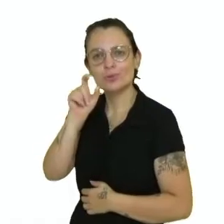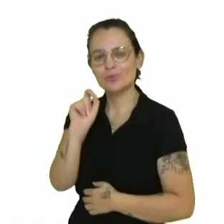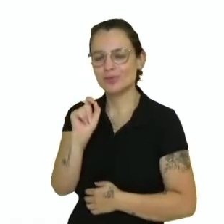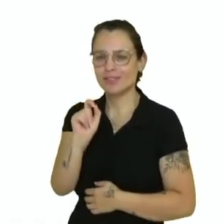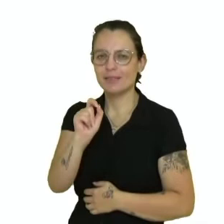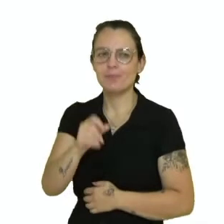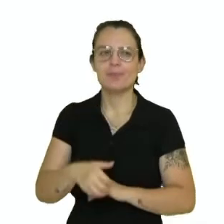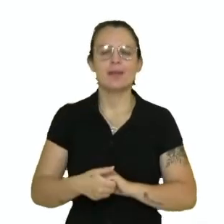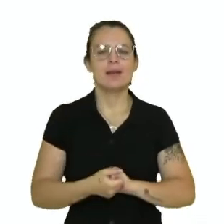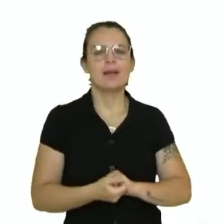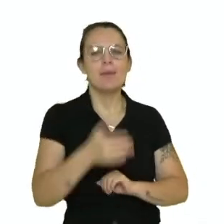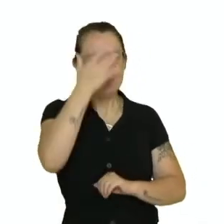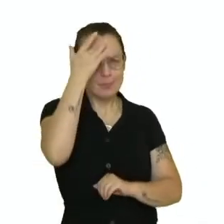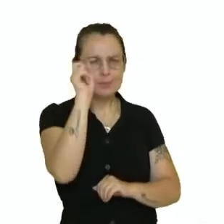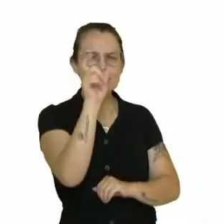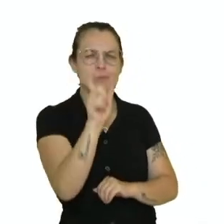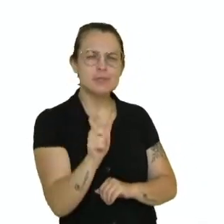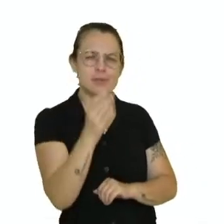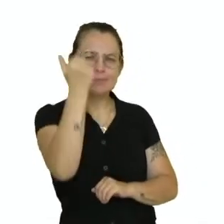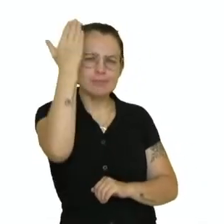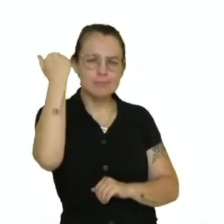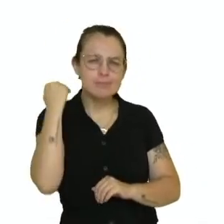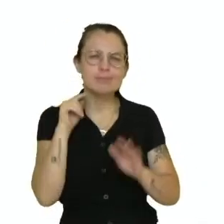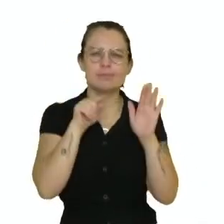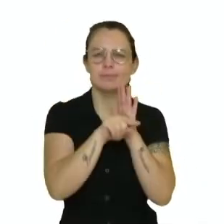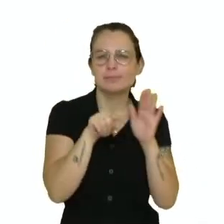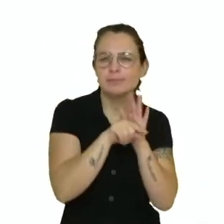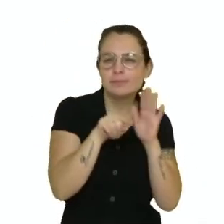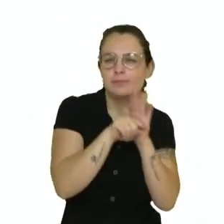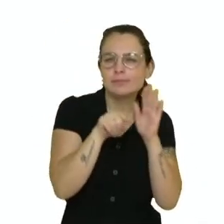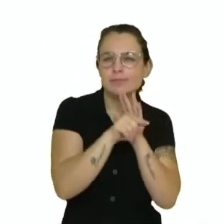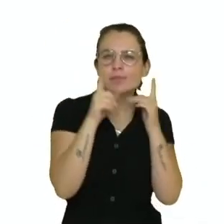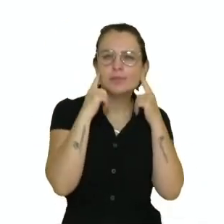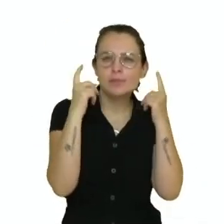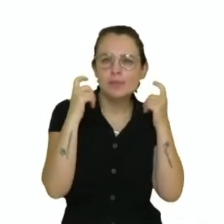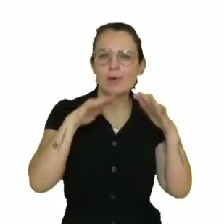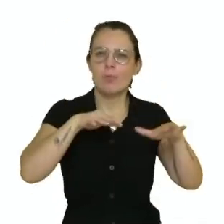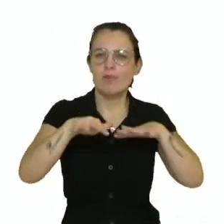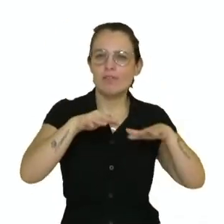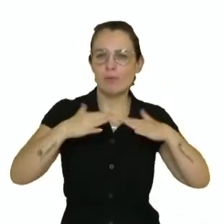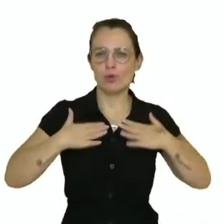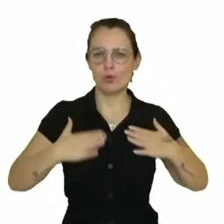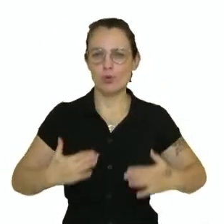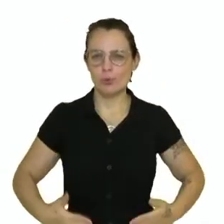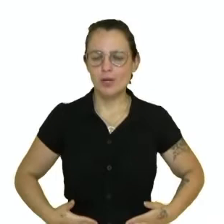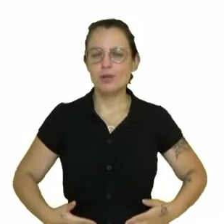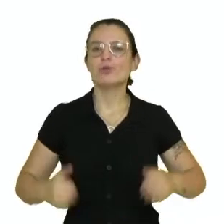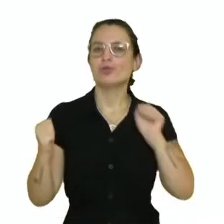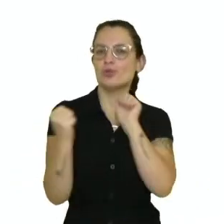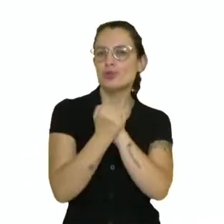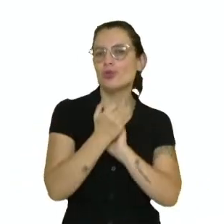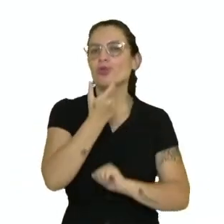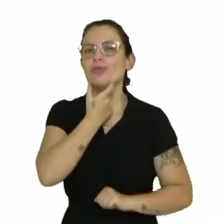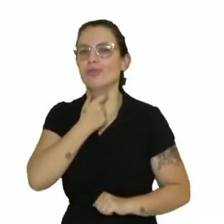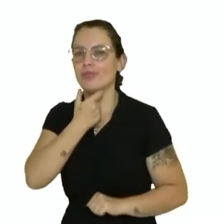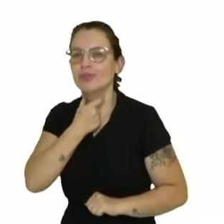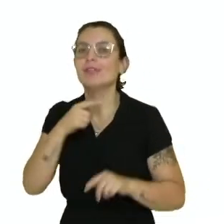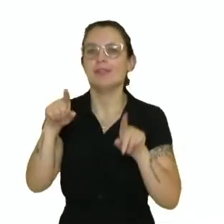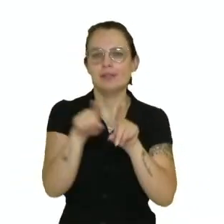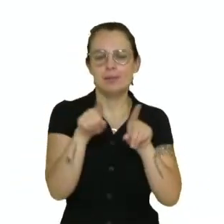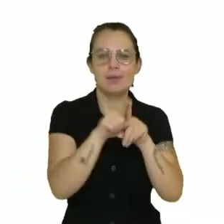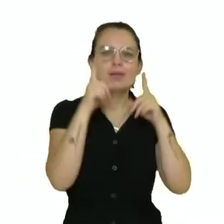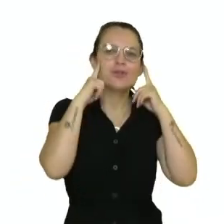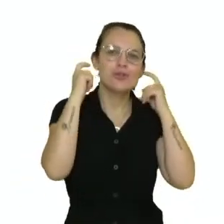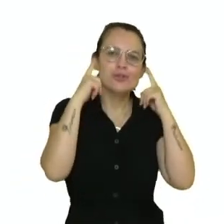o ser humano pré-histórico explorou o som através dos movimentos corporais junto com a voz e os sons